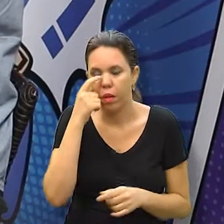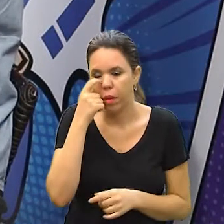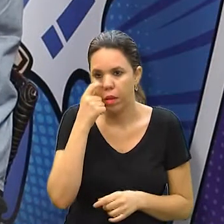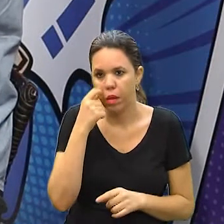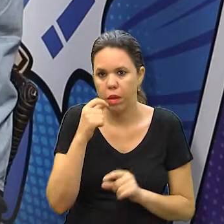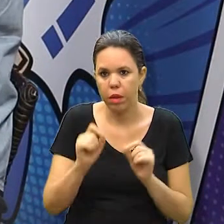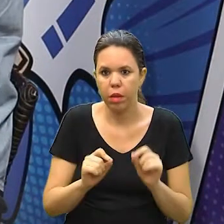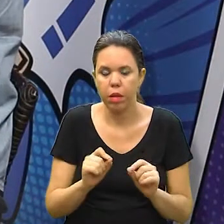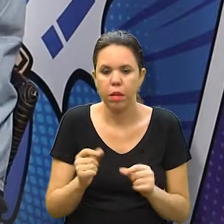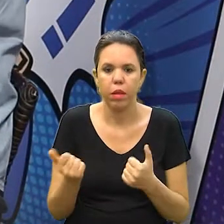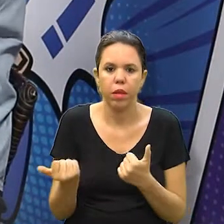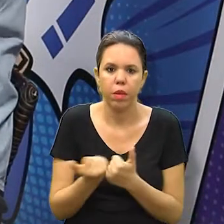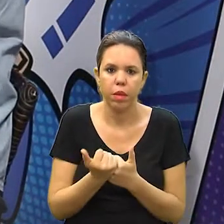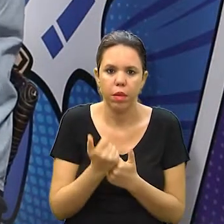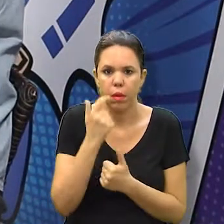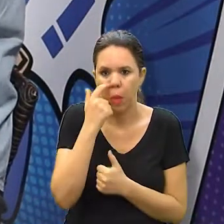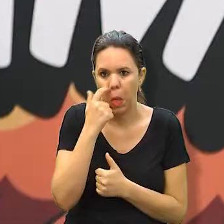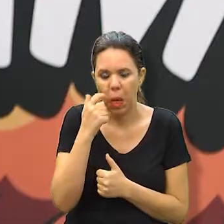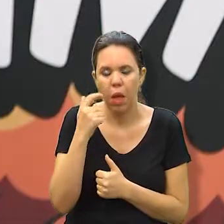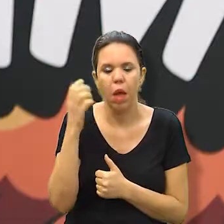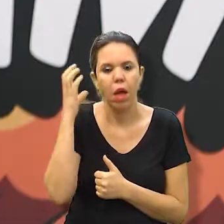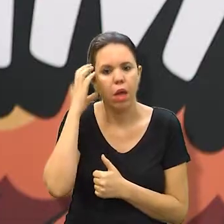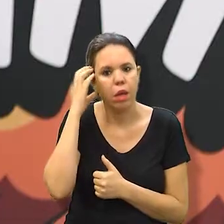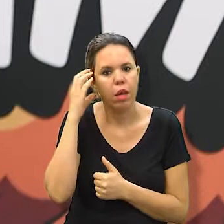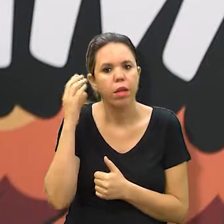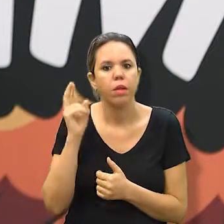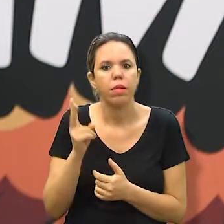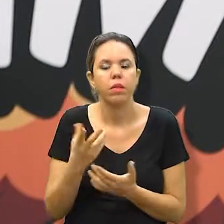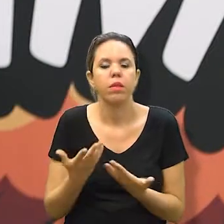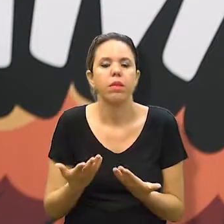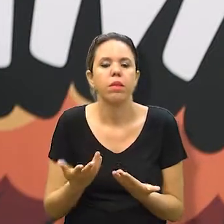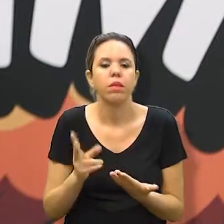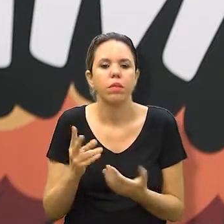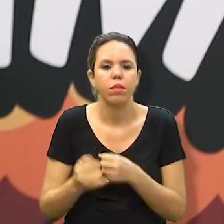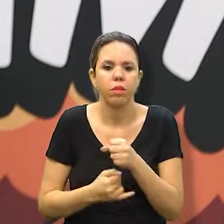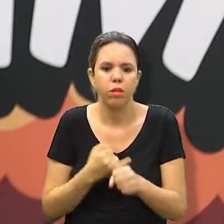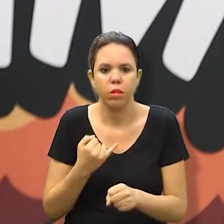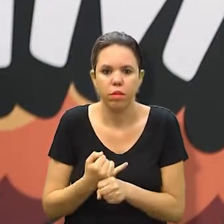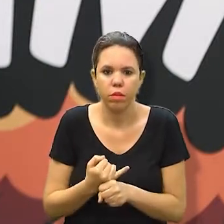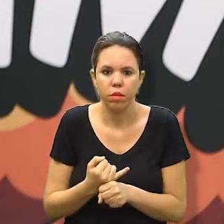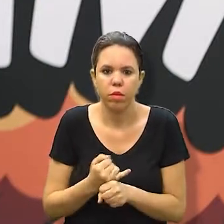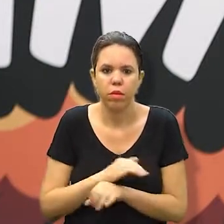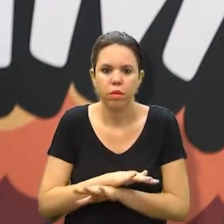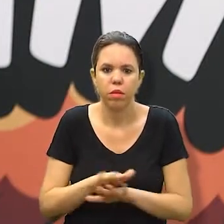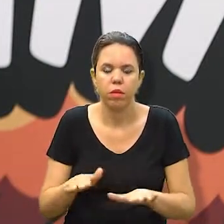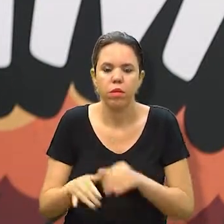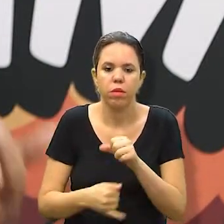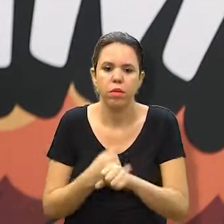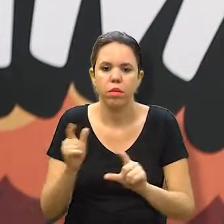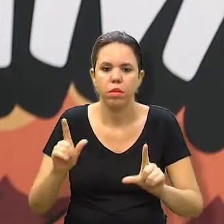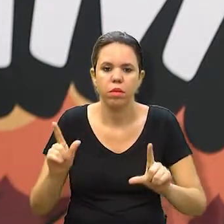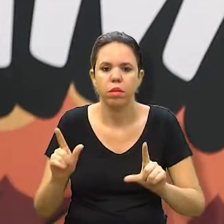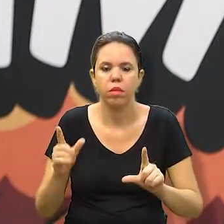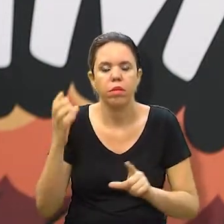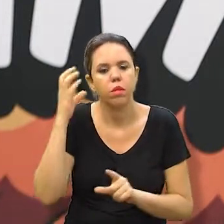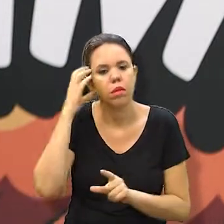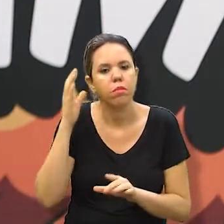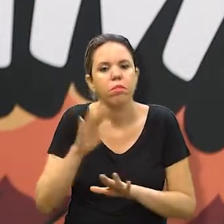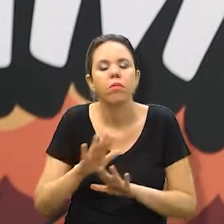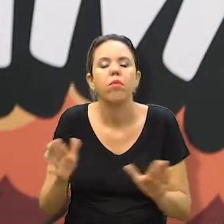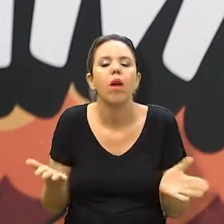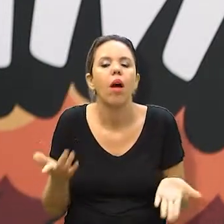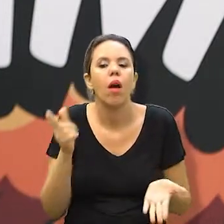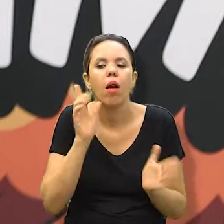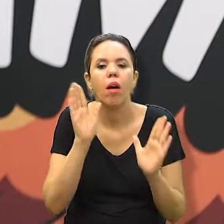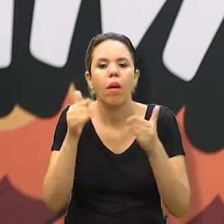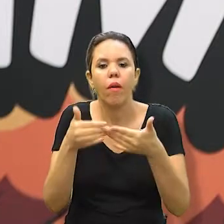TV, que substituiria o rádio. E aí assim foi, a internet vai matar a TV e o rádio, né? Porque ali